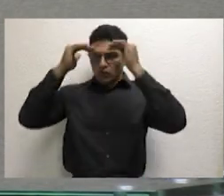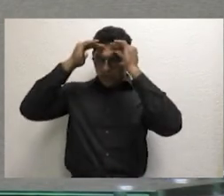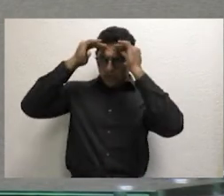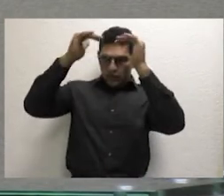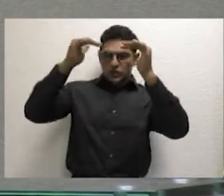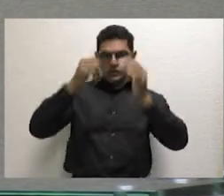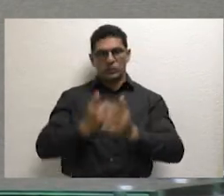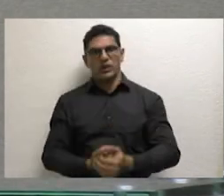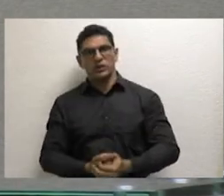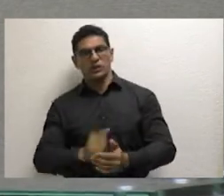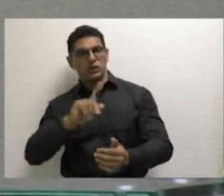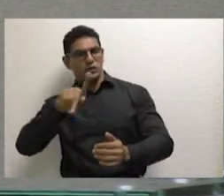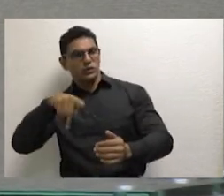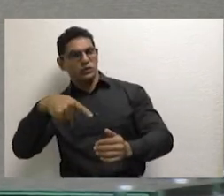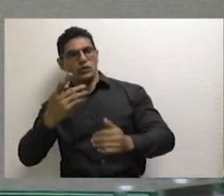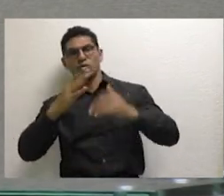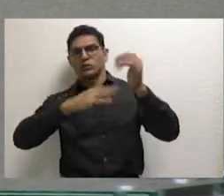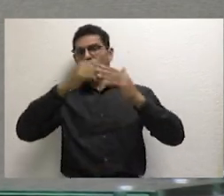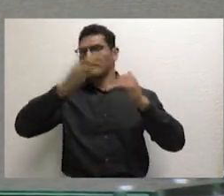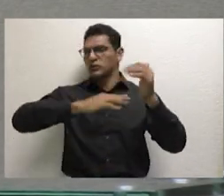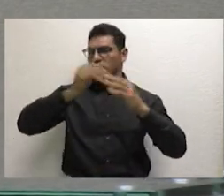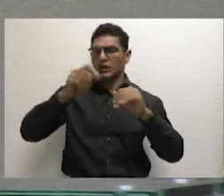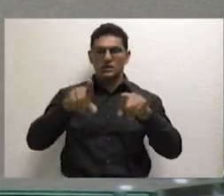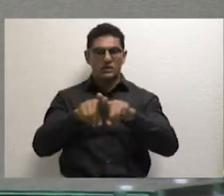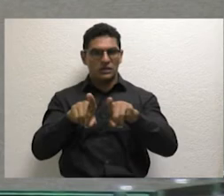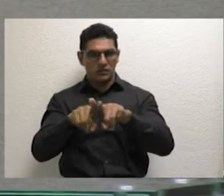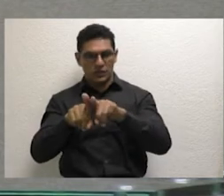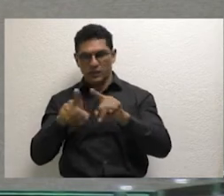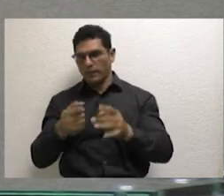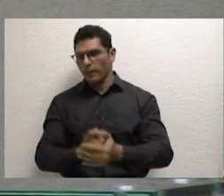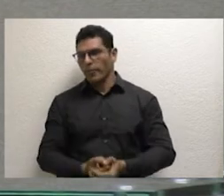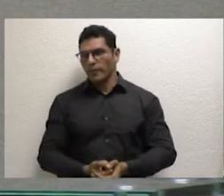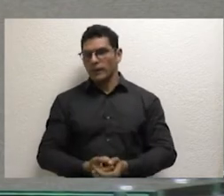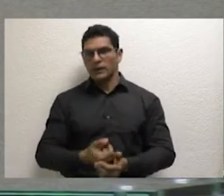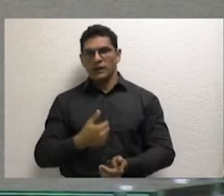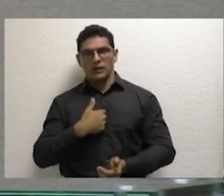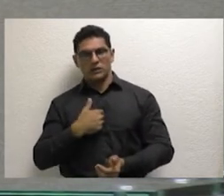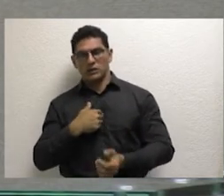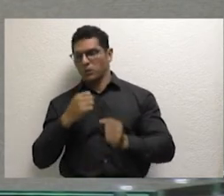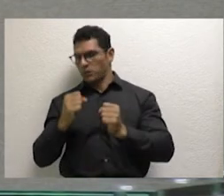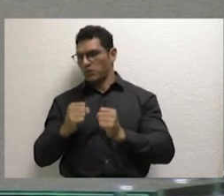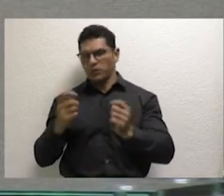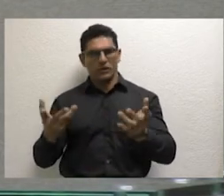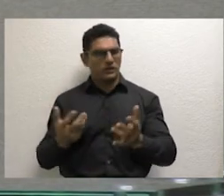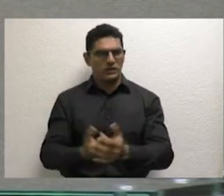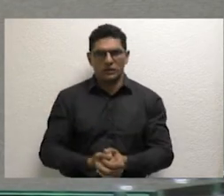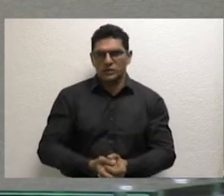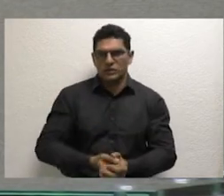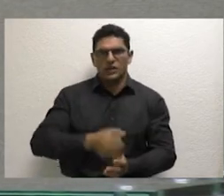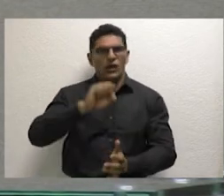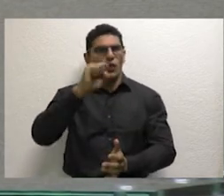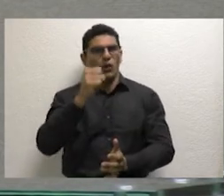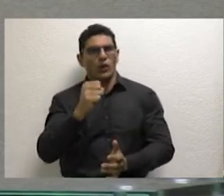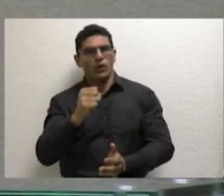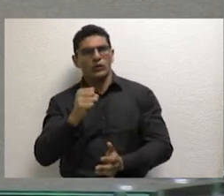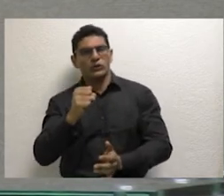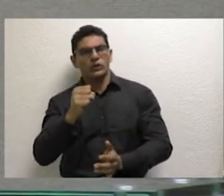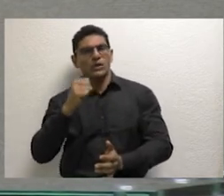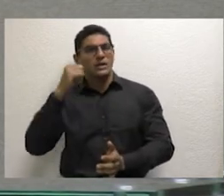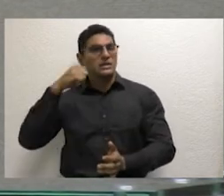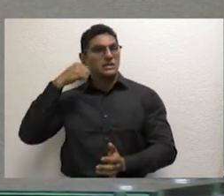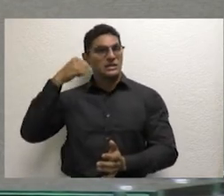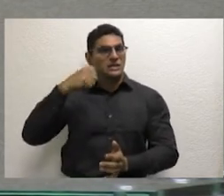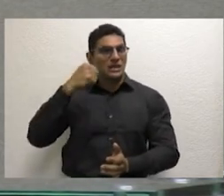companheiros de outras agremiações eu que agora estou nas fileiras do Podemos que tem oito senadores da República